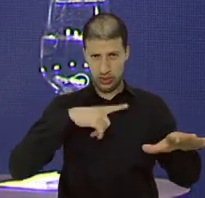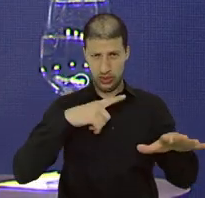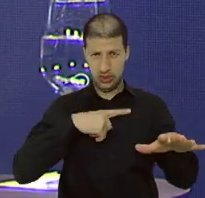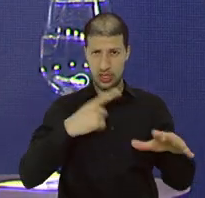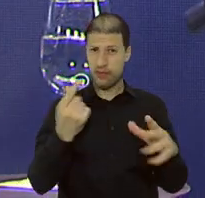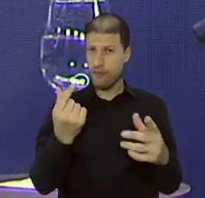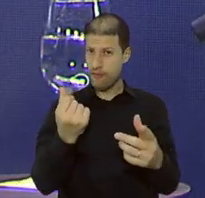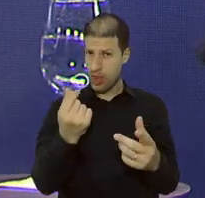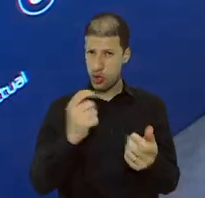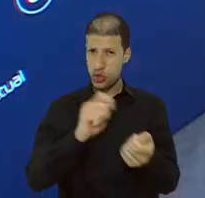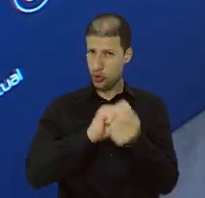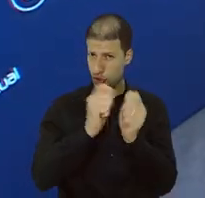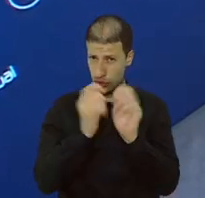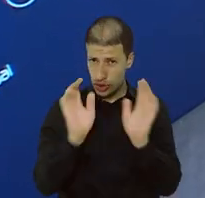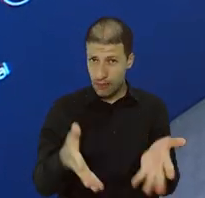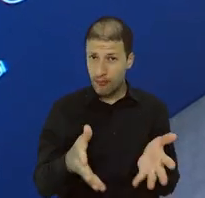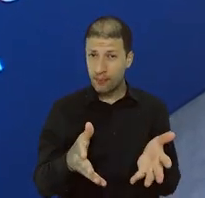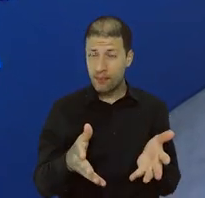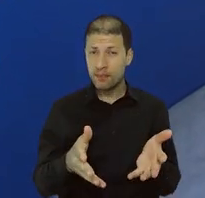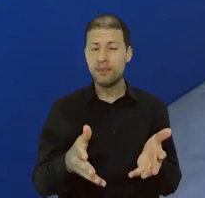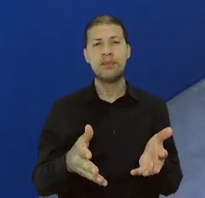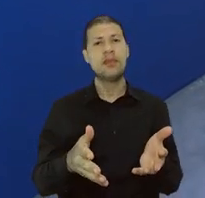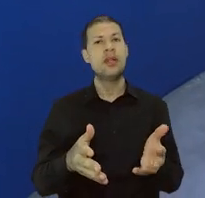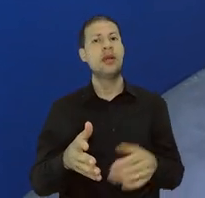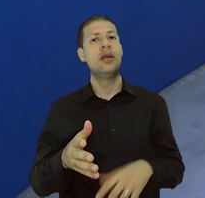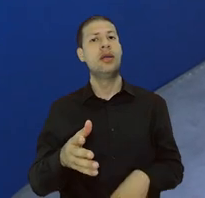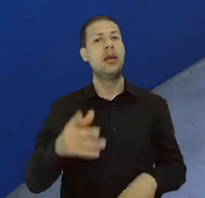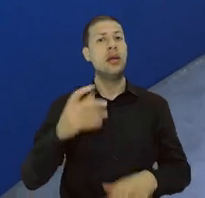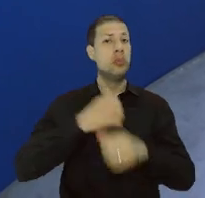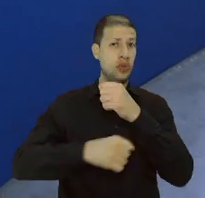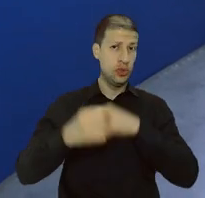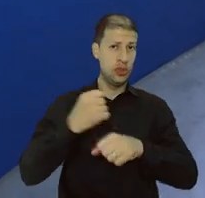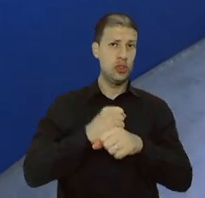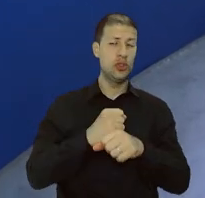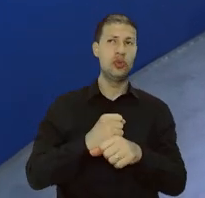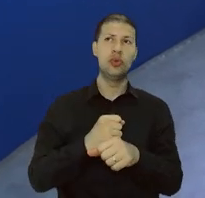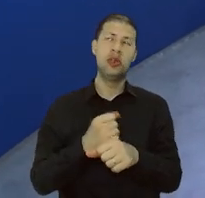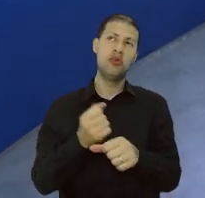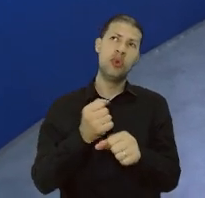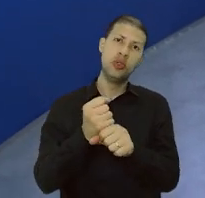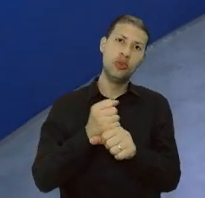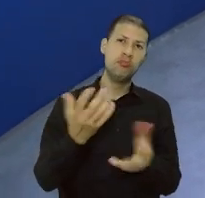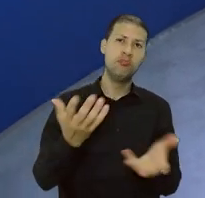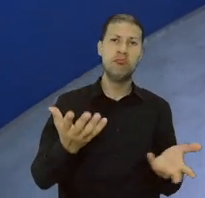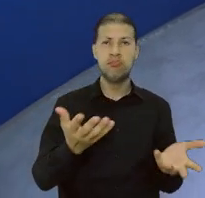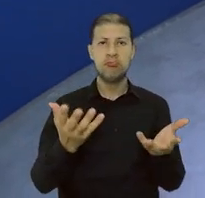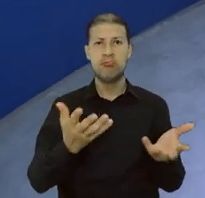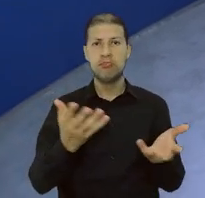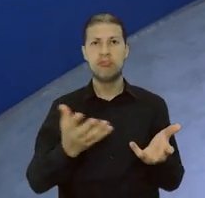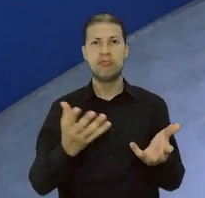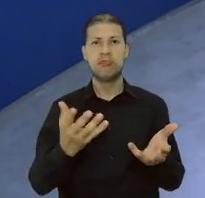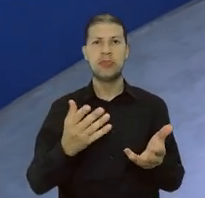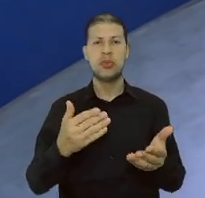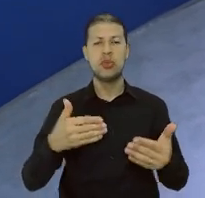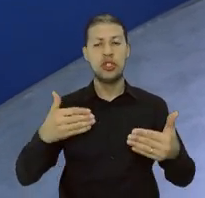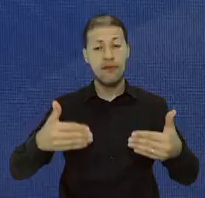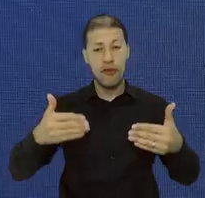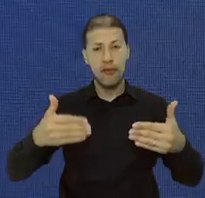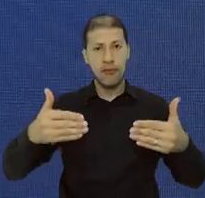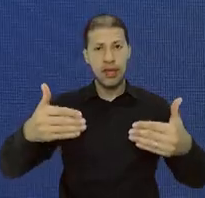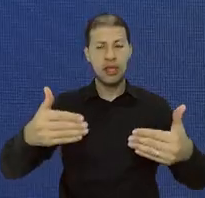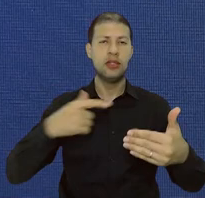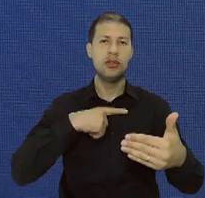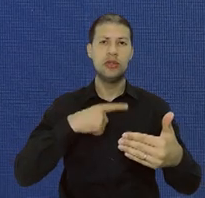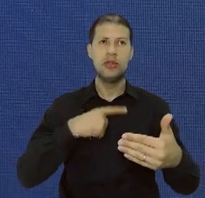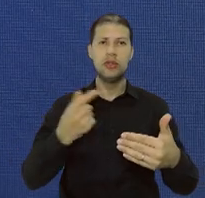ajustados então a gente ano passado foi um ano bem mais vamos dizer o Pence de investimento ele